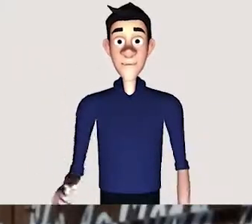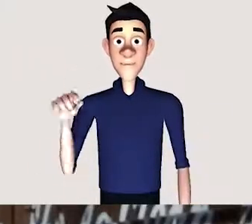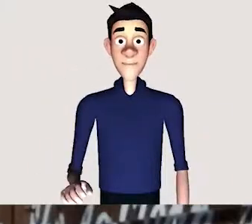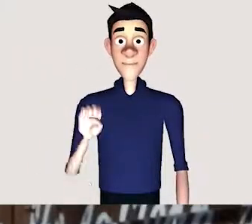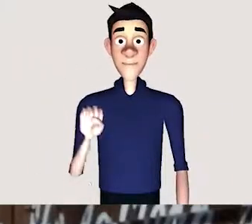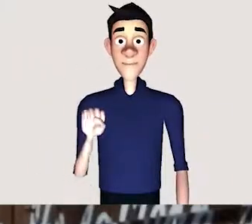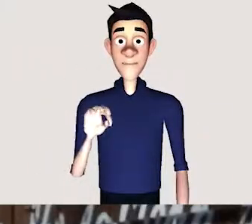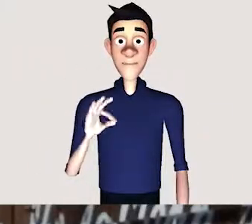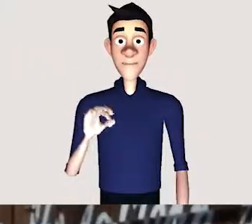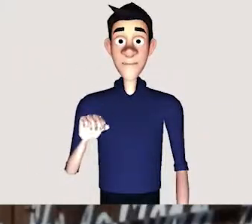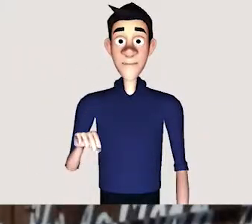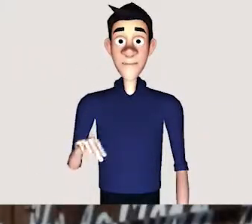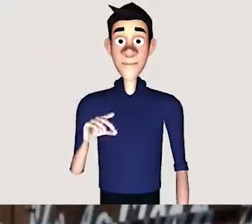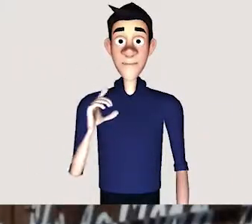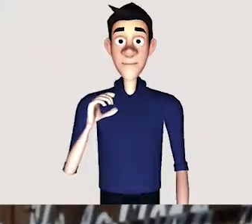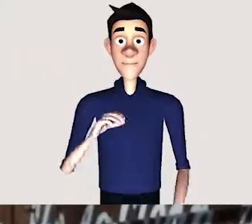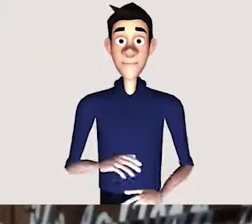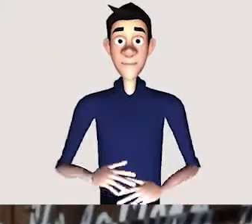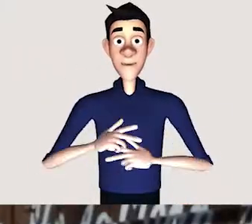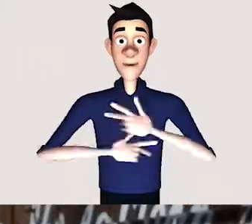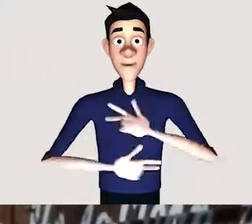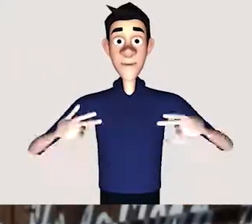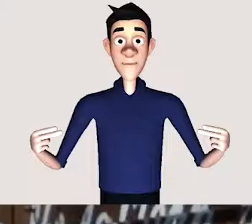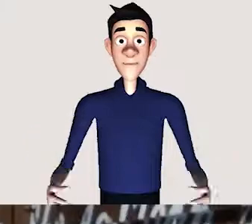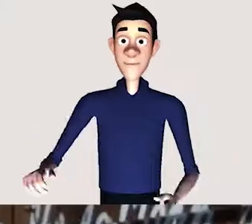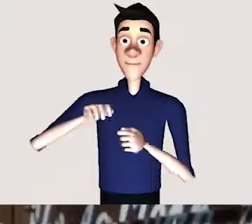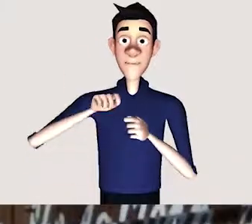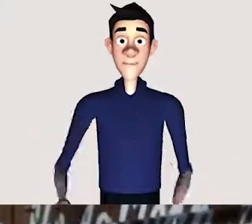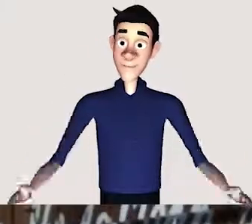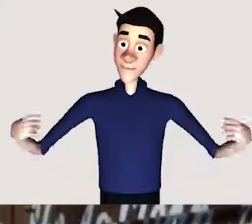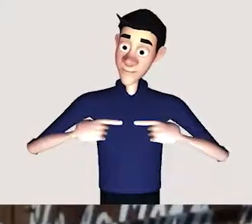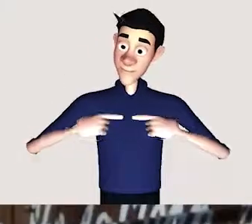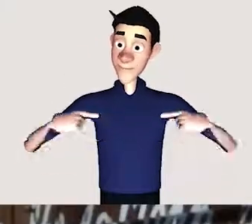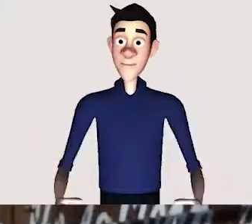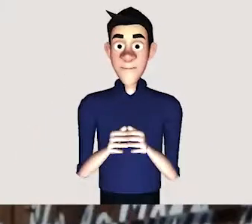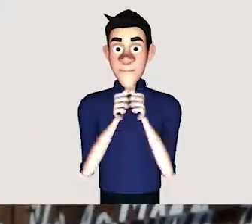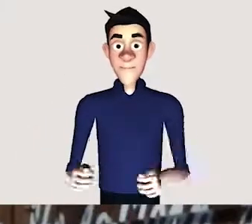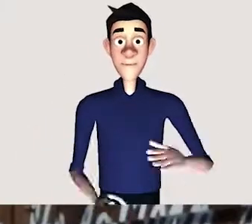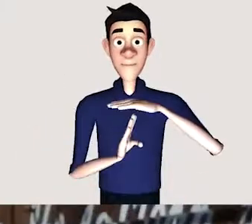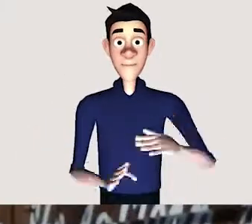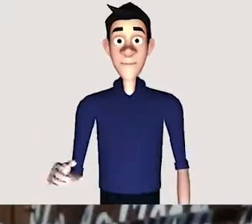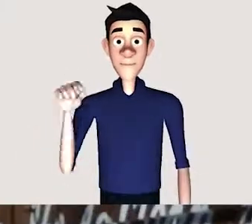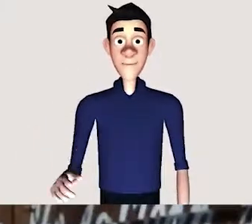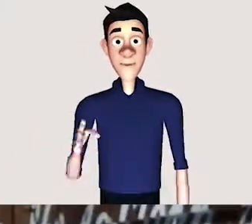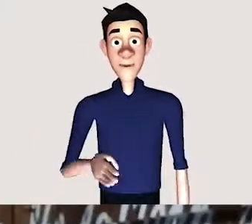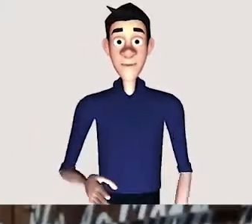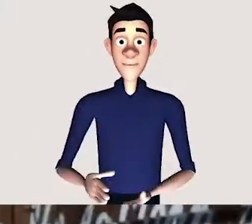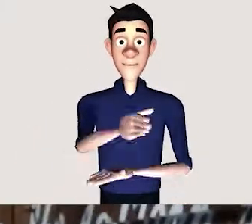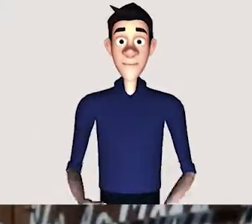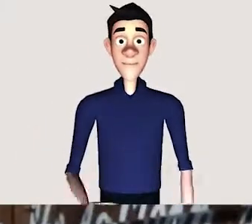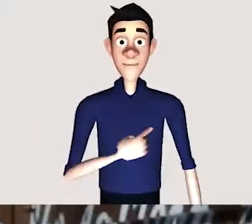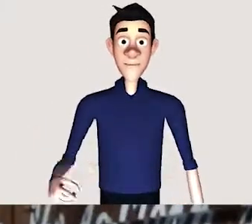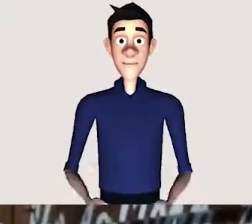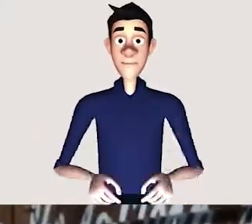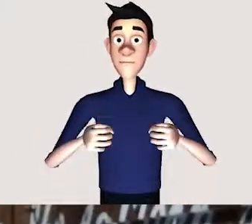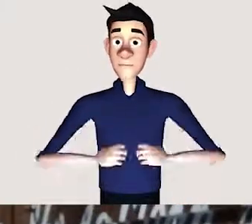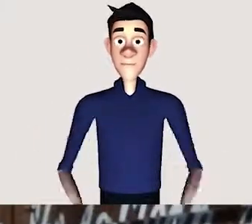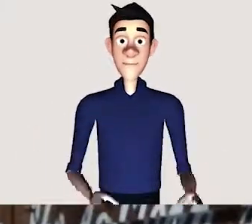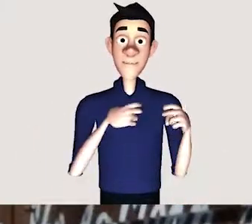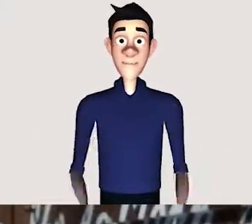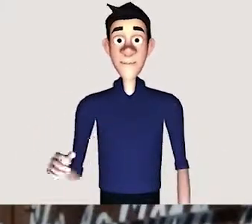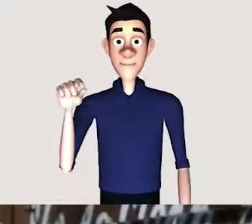produz conexão com o tempo que já passou. Mas eu também posso perceber que a memória